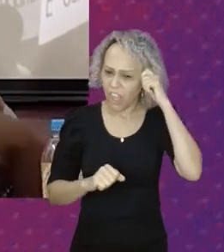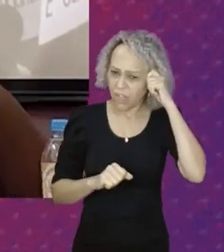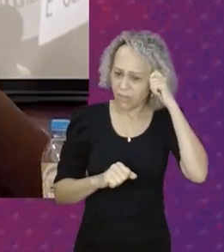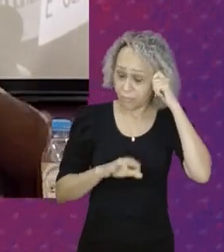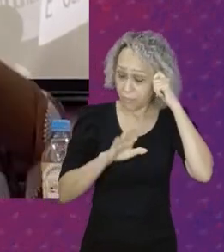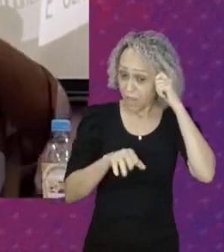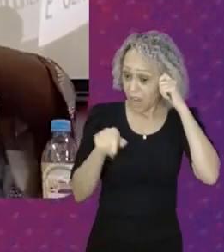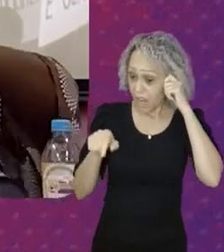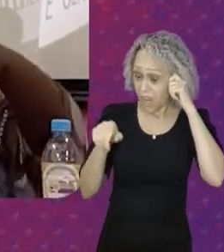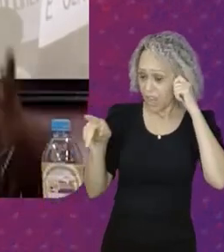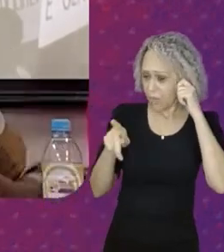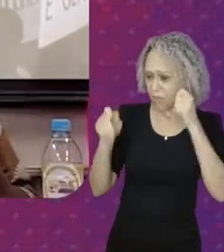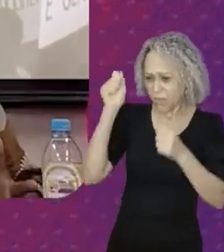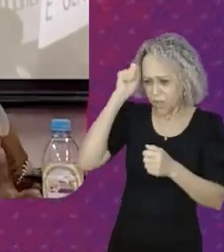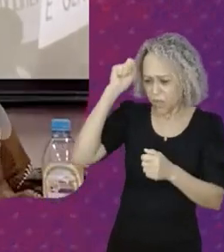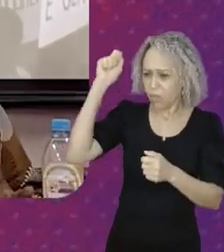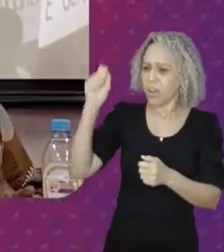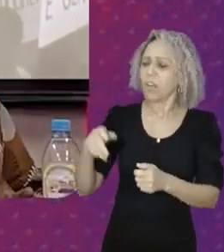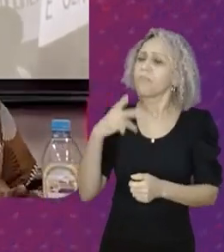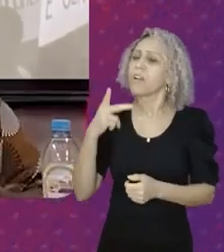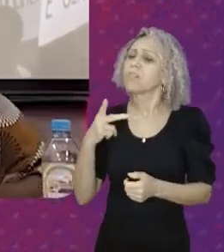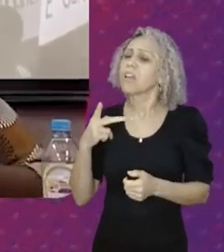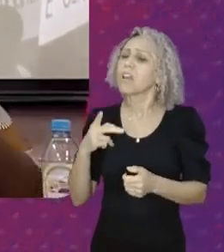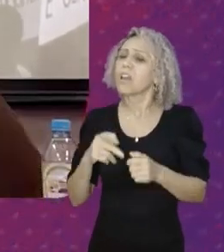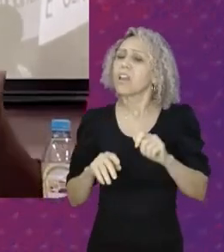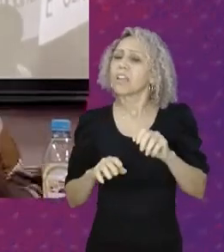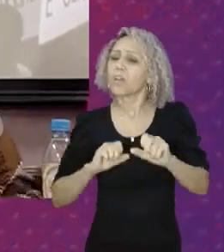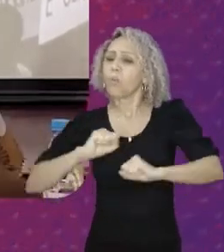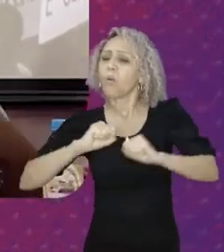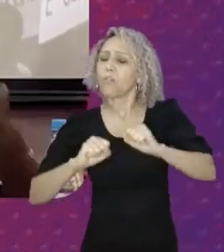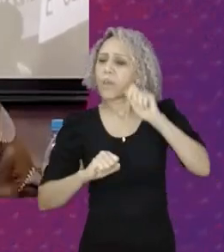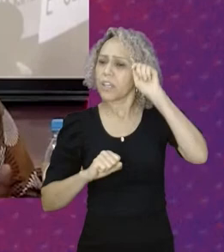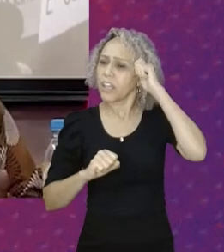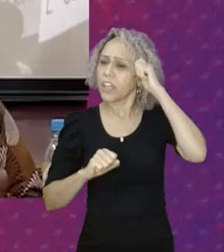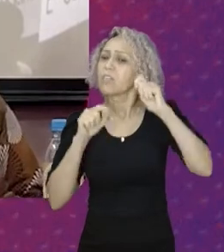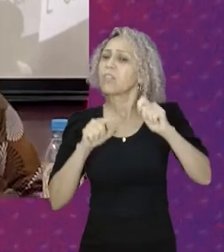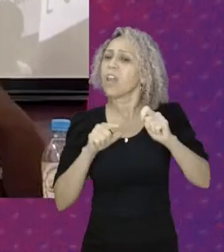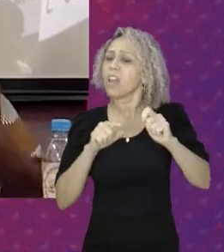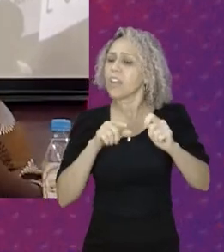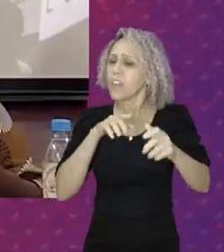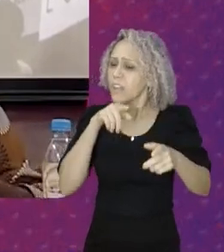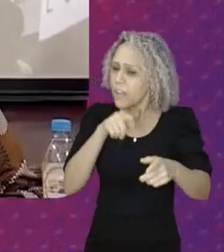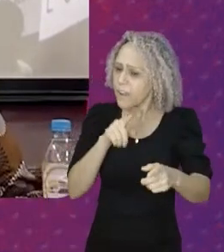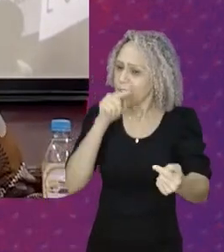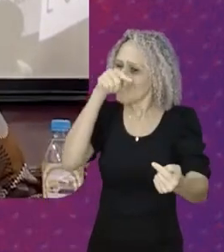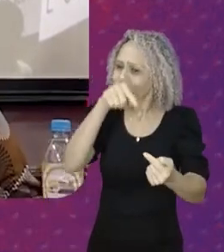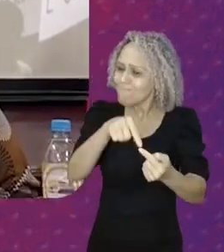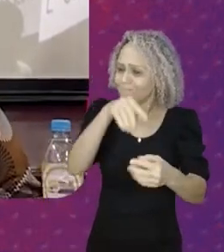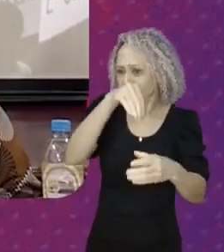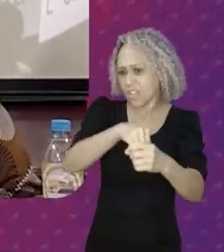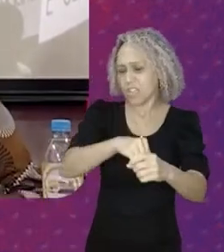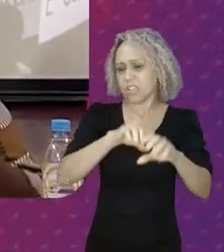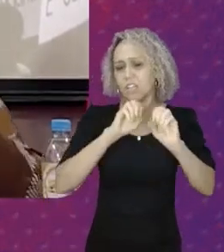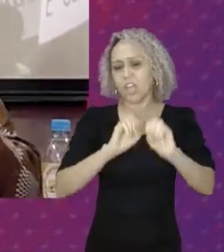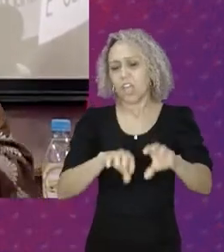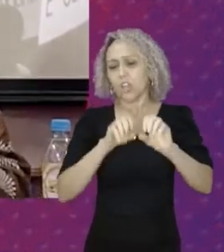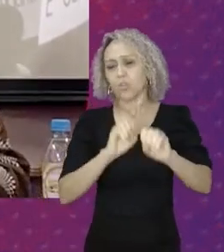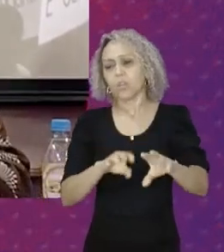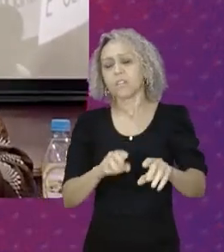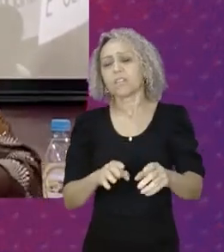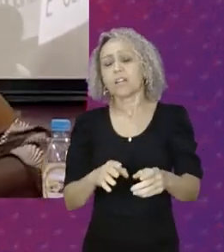educador, porque por meio de suas várias práticas, eles não só vai transformando as relações sociais do Brasil, mas